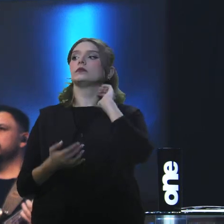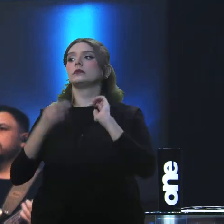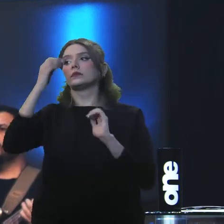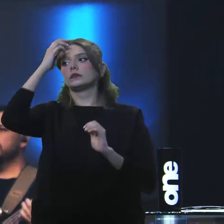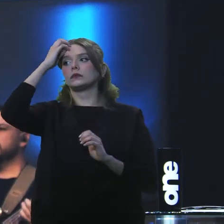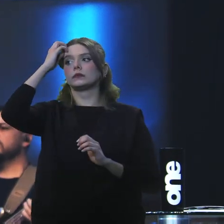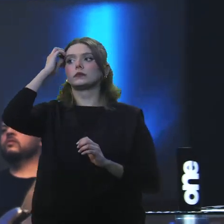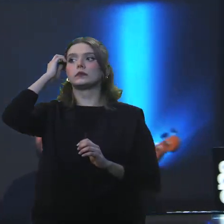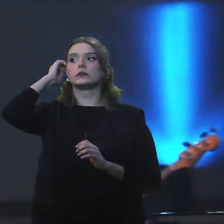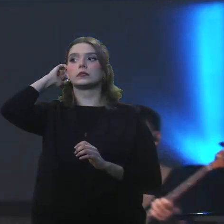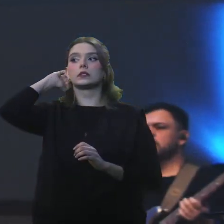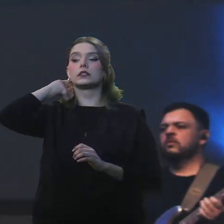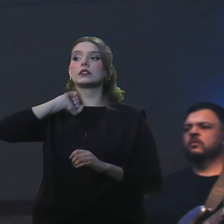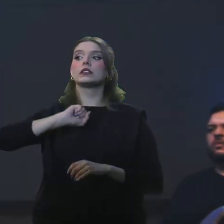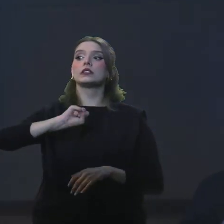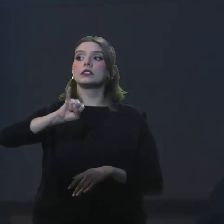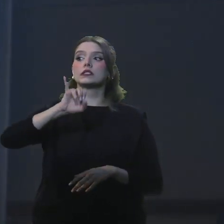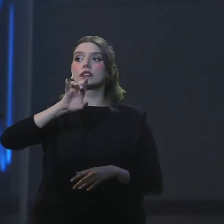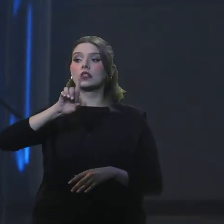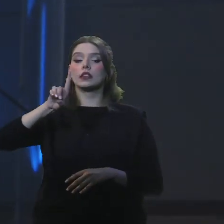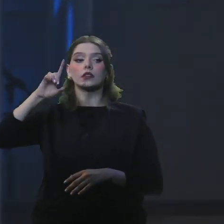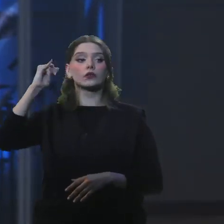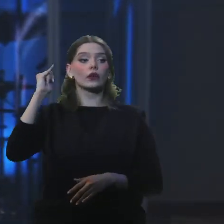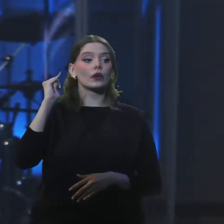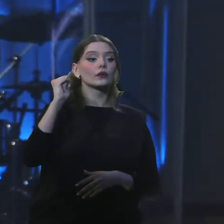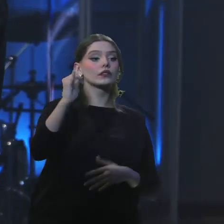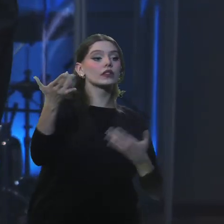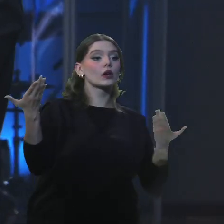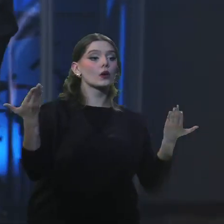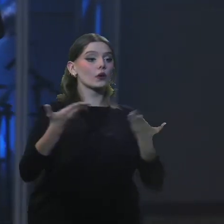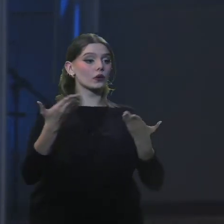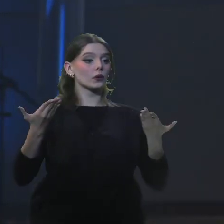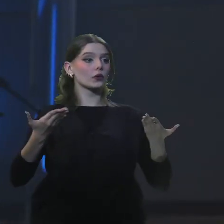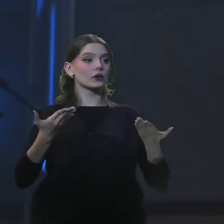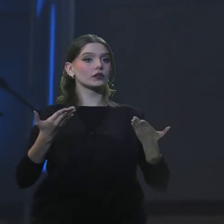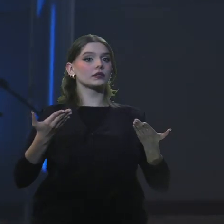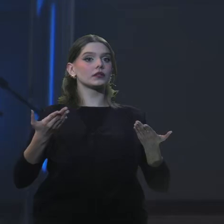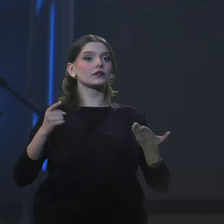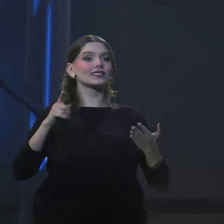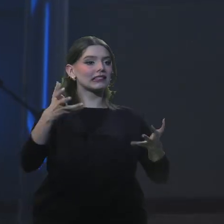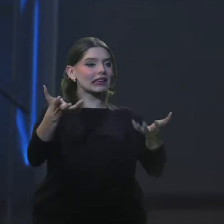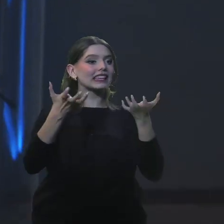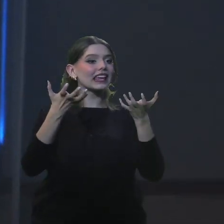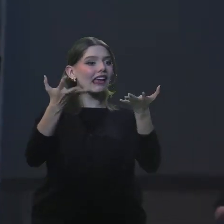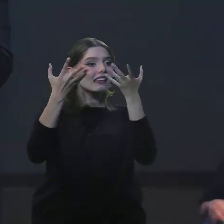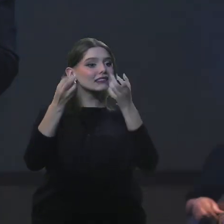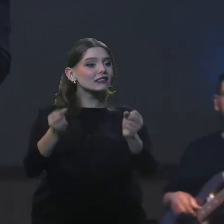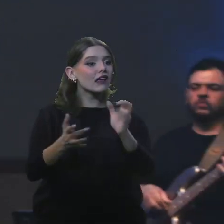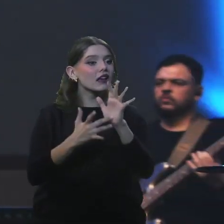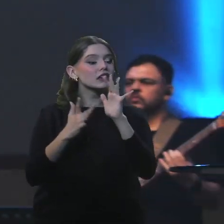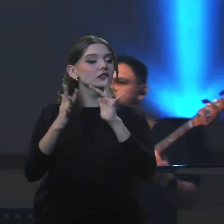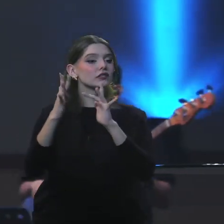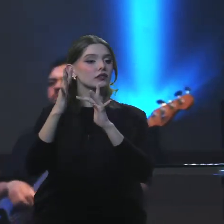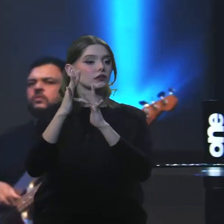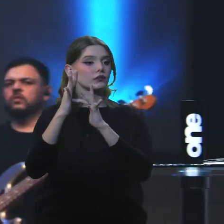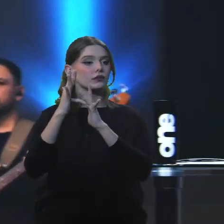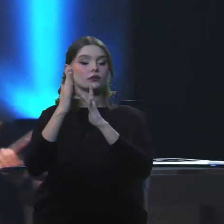Se Deus falou com você, sai e vem aqui. Só se Deus falou com você.